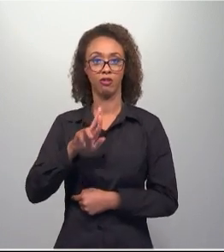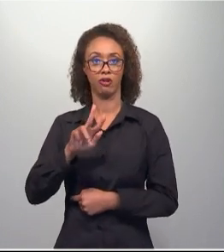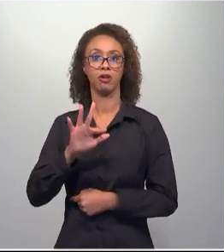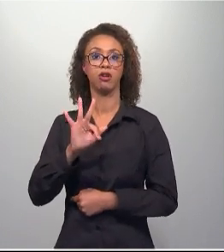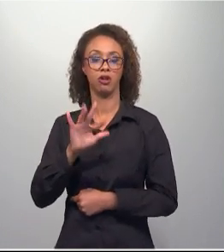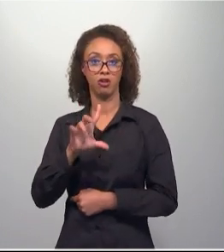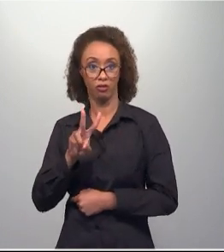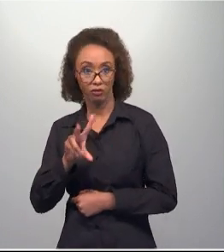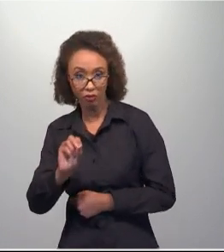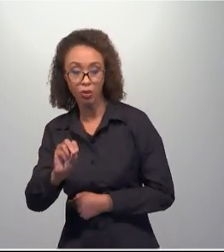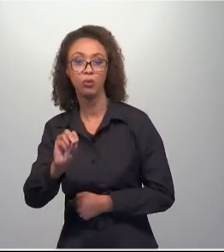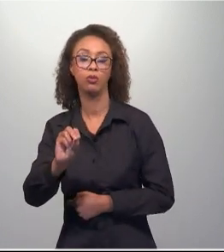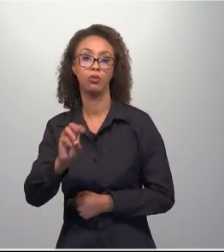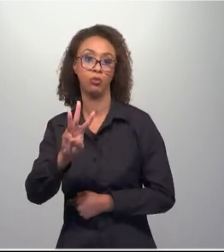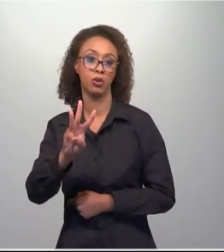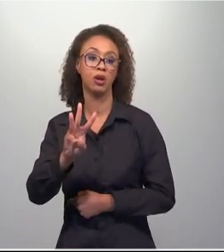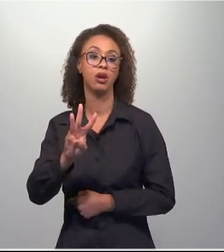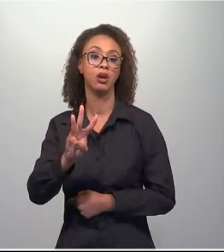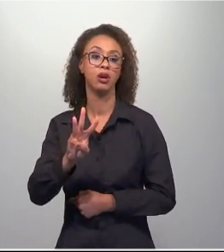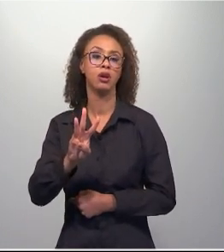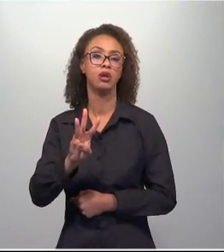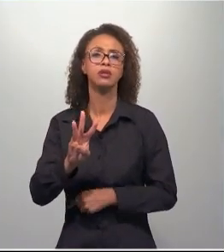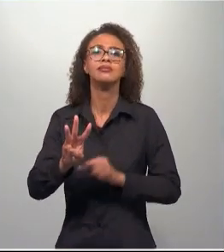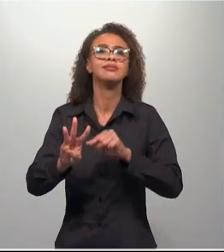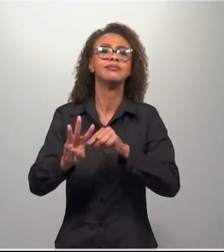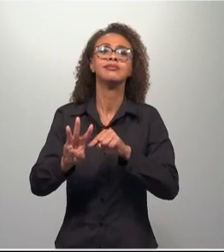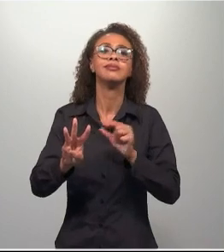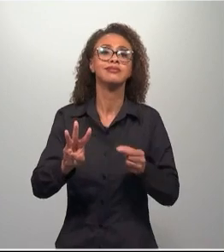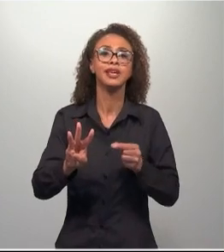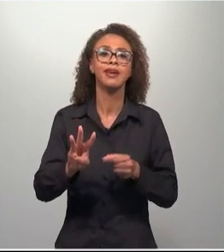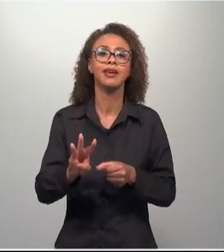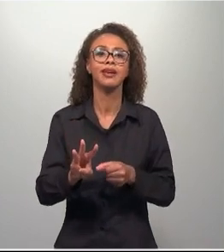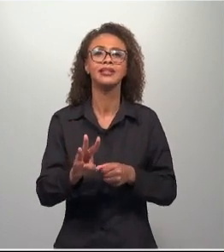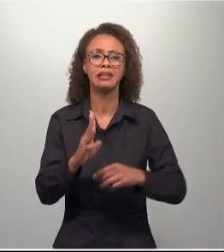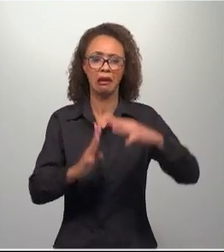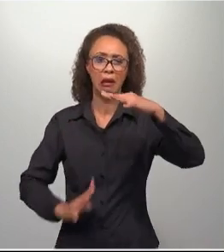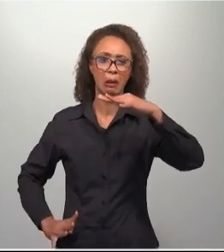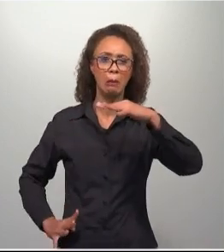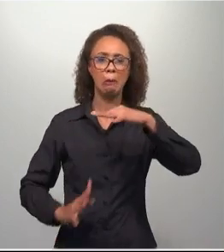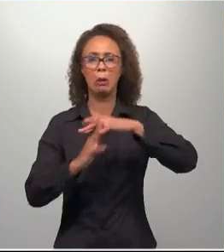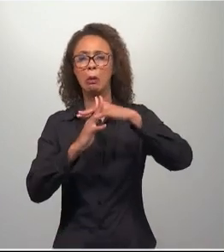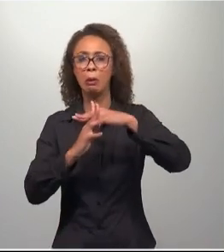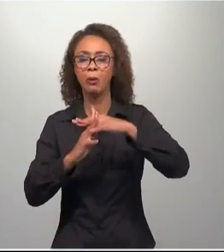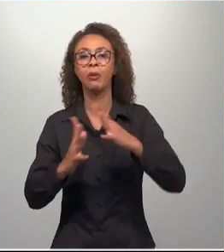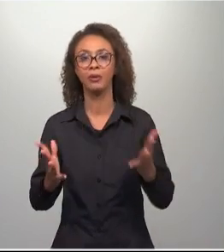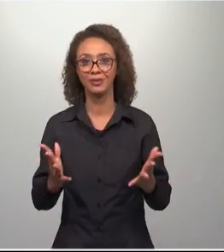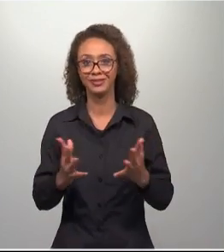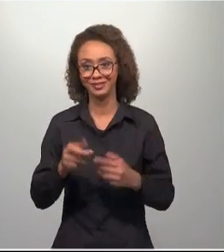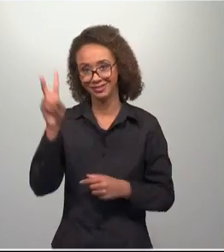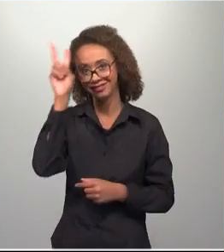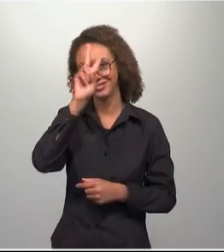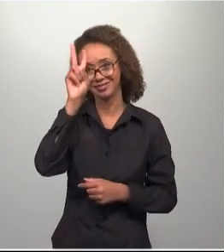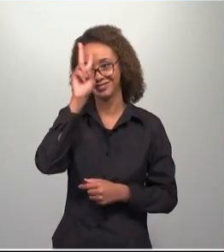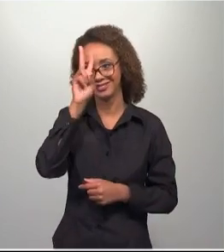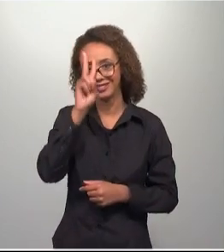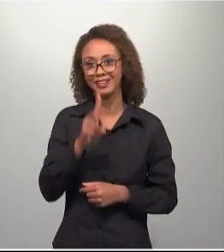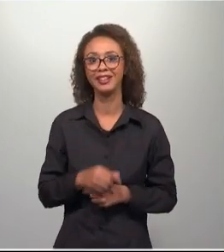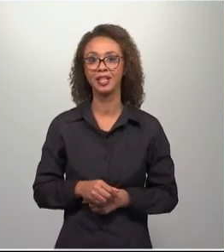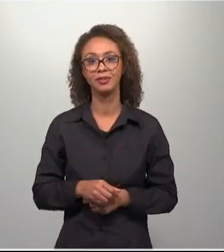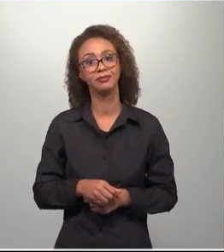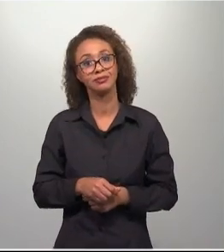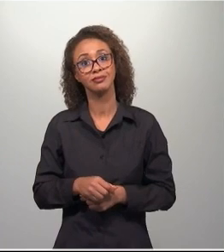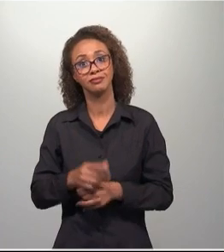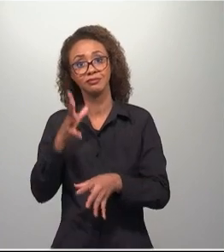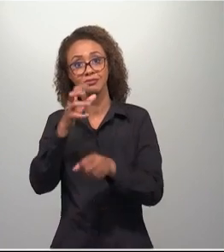estouro overflow nada mais é do que aquele estouro que a gente escutava falar na operação nas operações soma